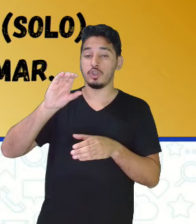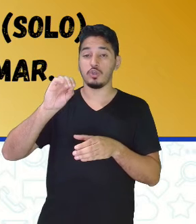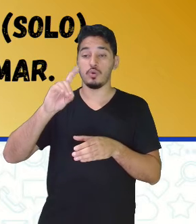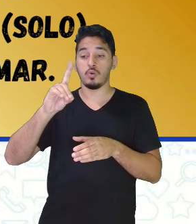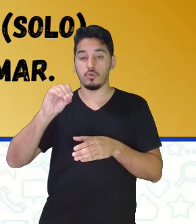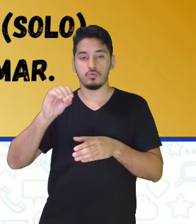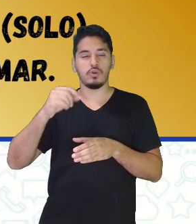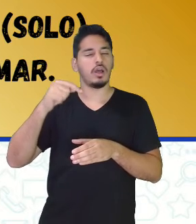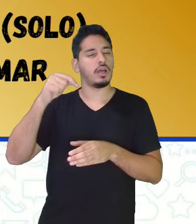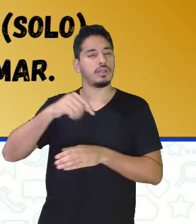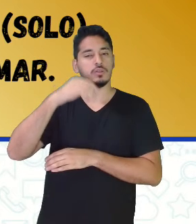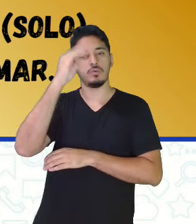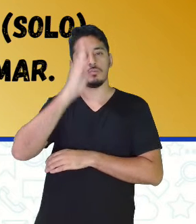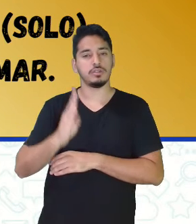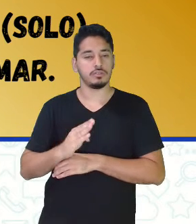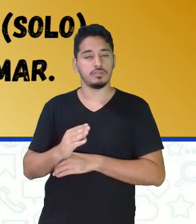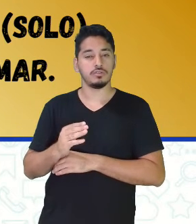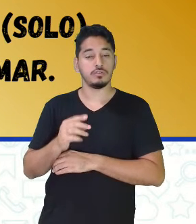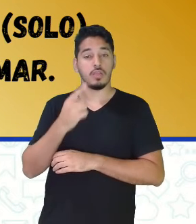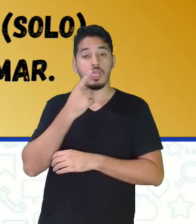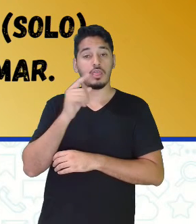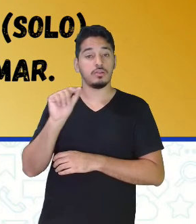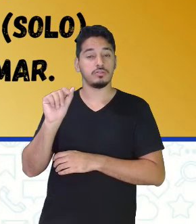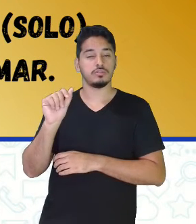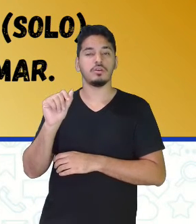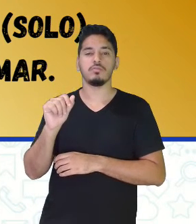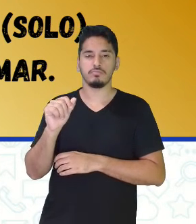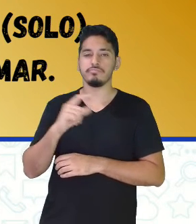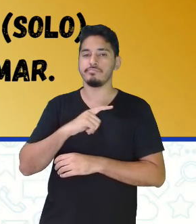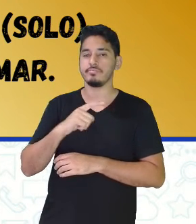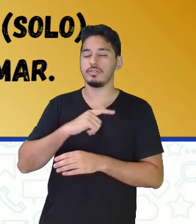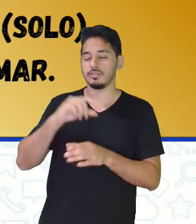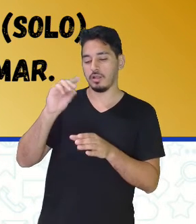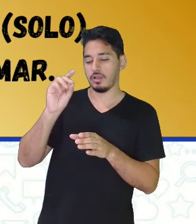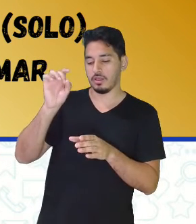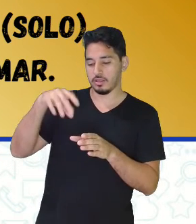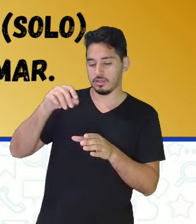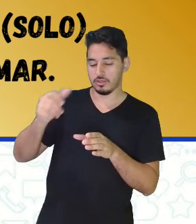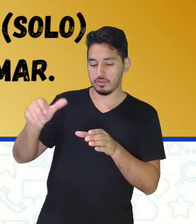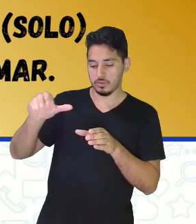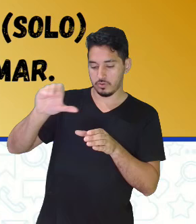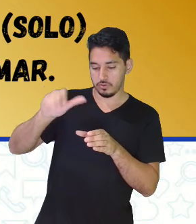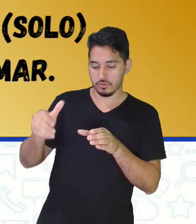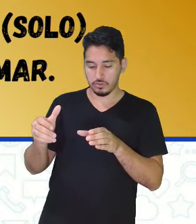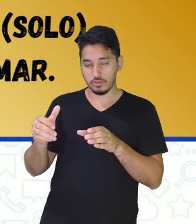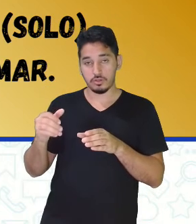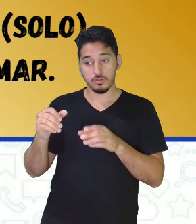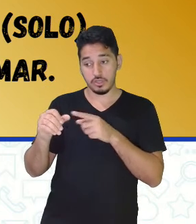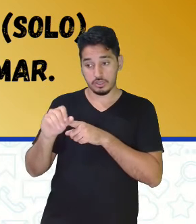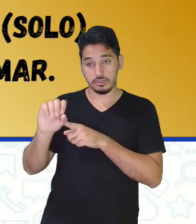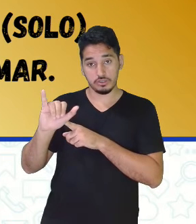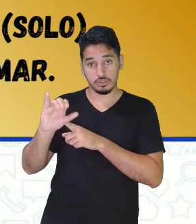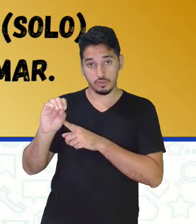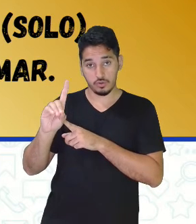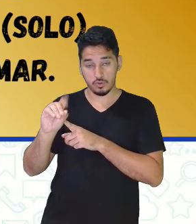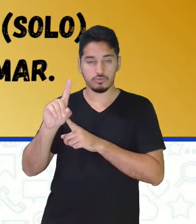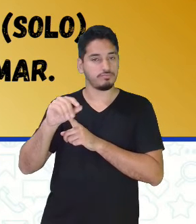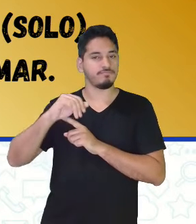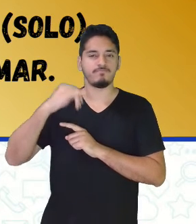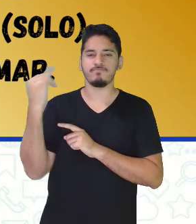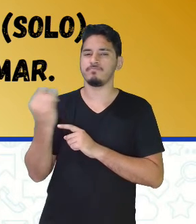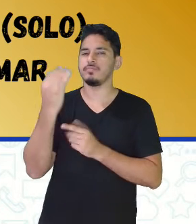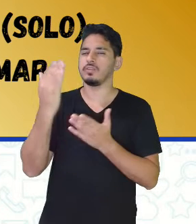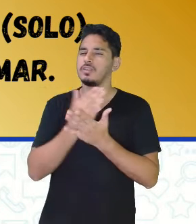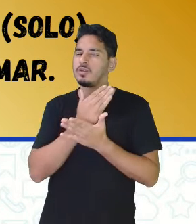no Brasil, o sal recebe essa outra substância, porque esse iodo ele vai ser muito importante em